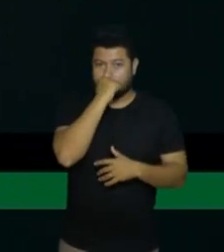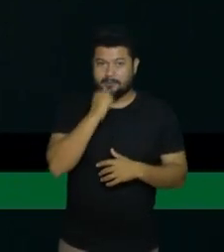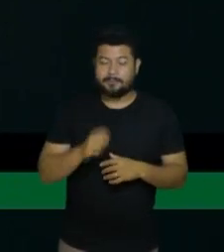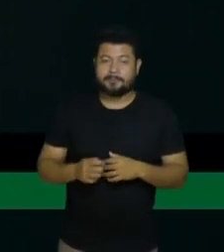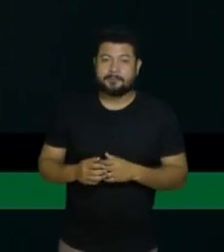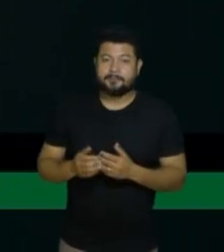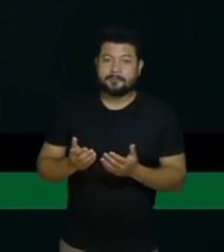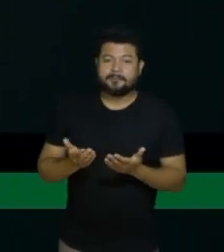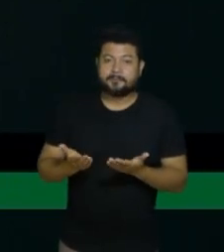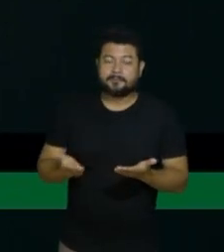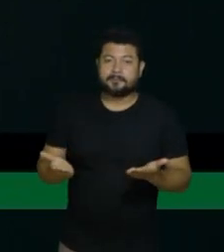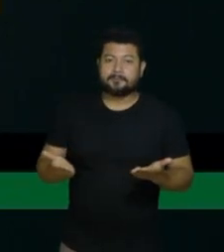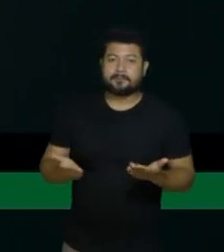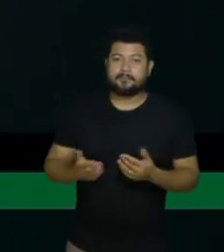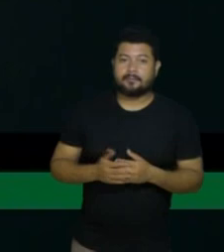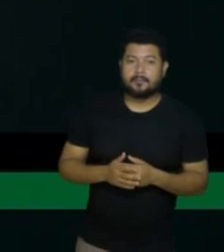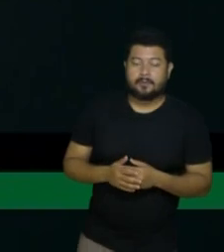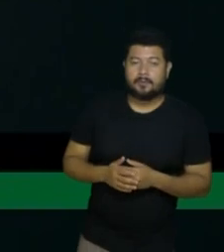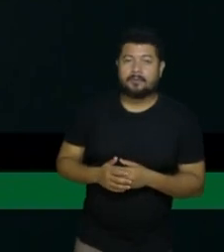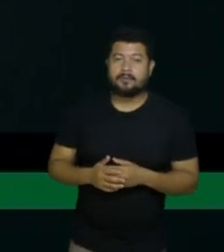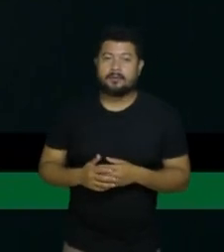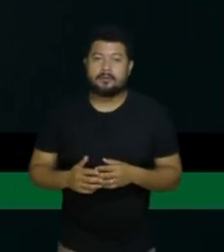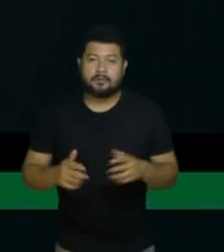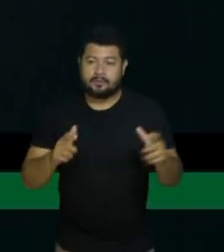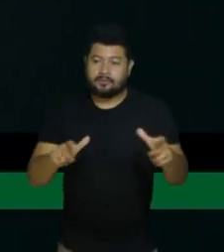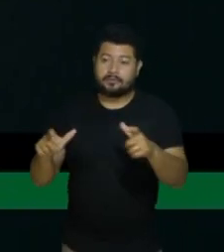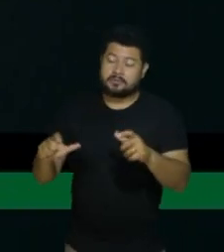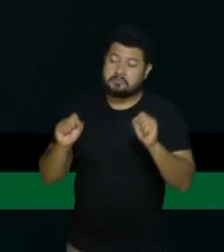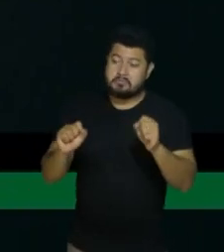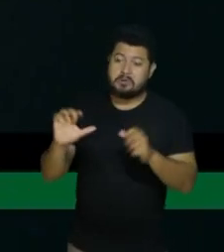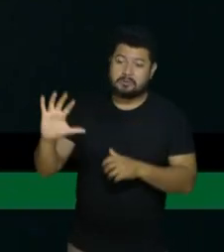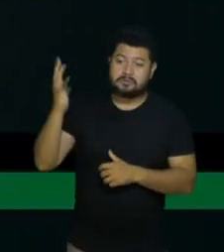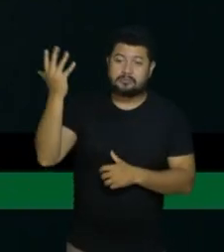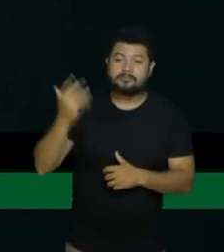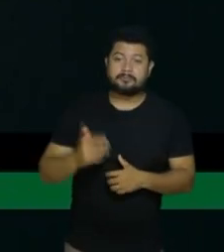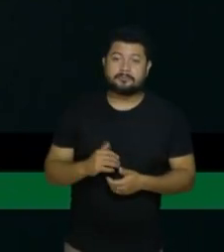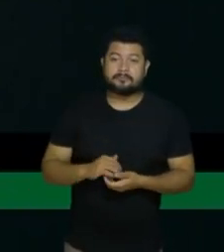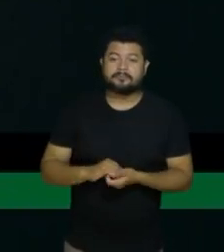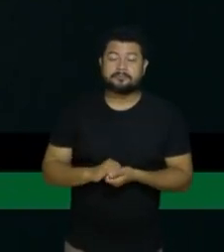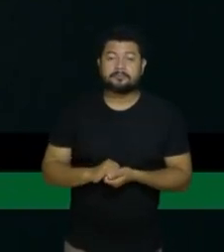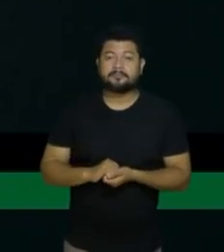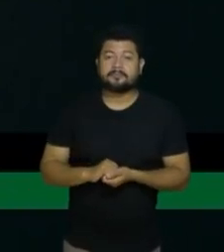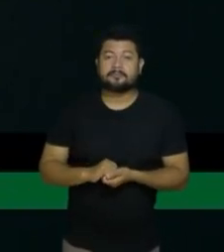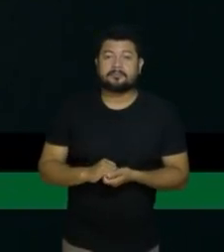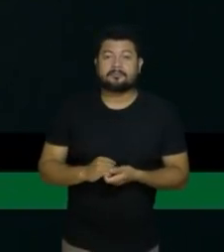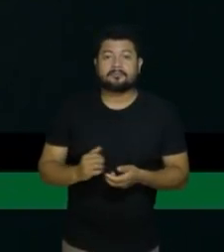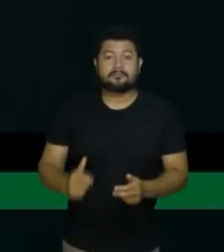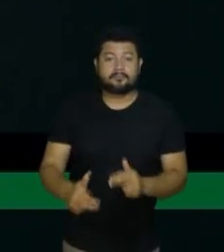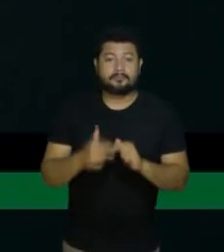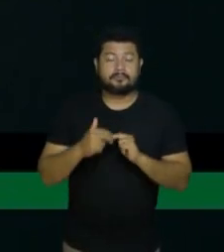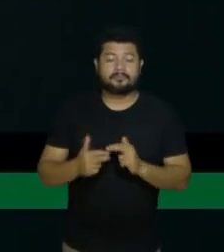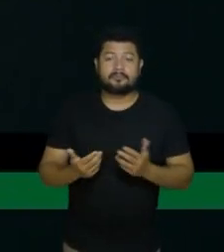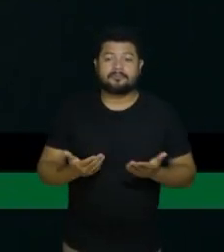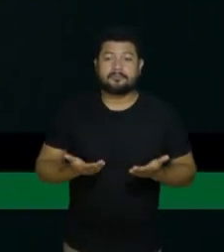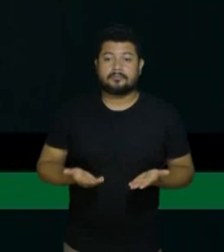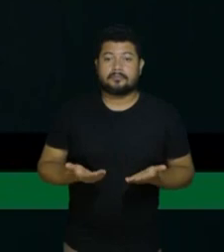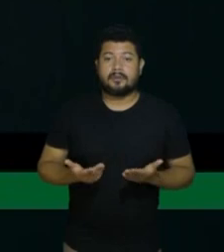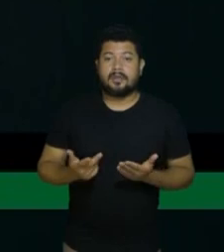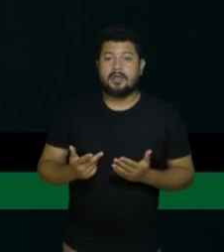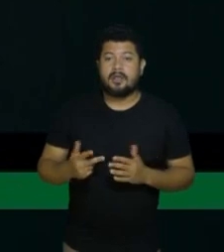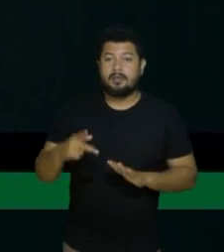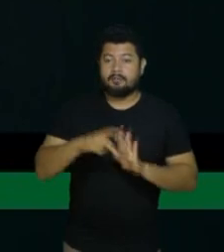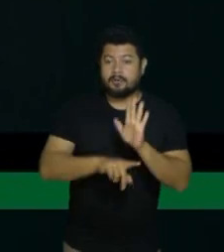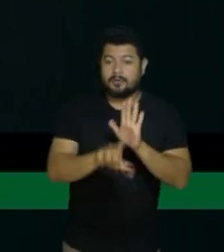alargamentos aonde houverem essas precipitações portanto é um projeto de lei